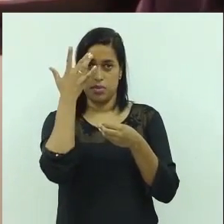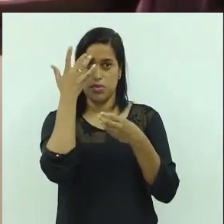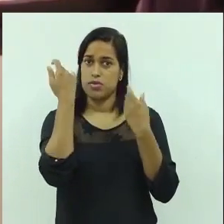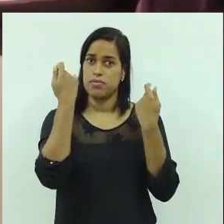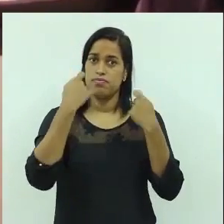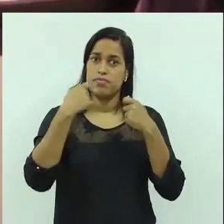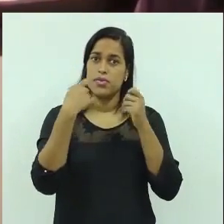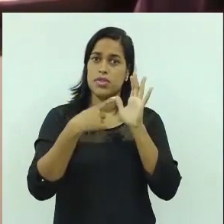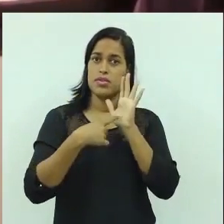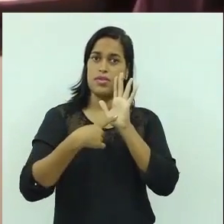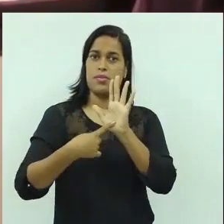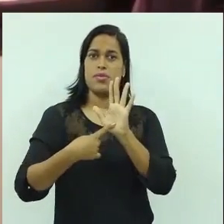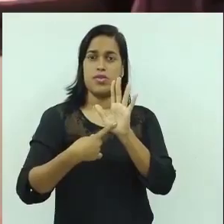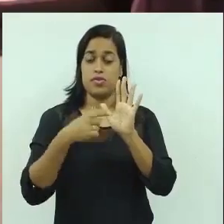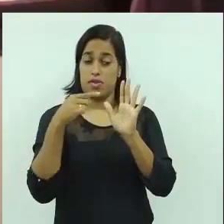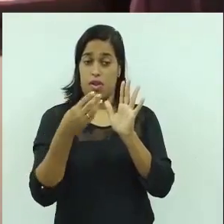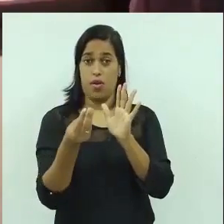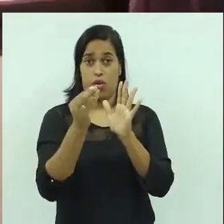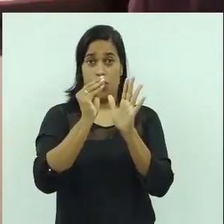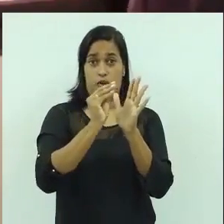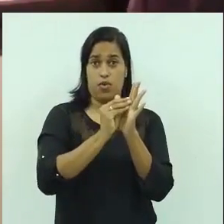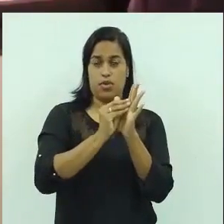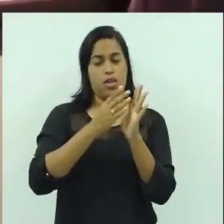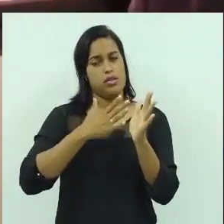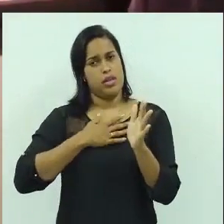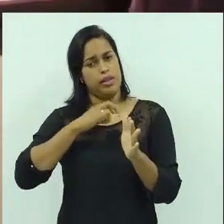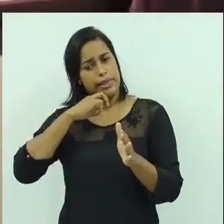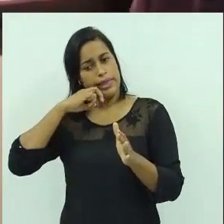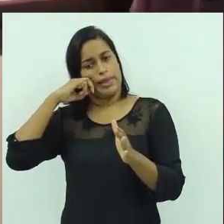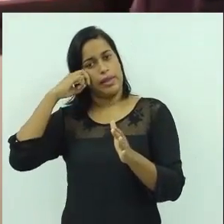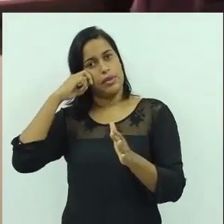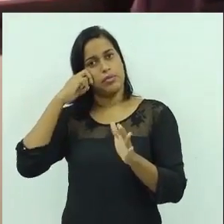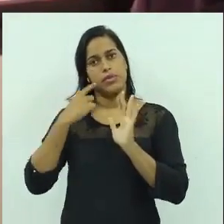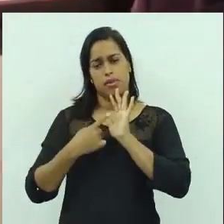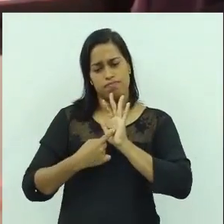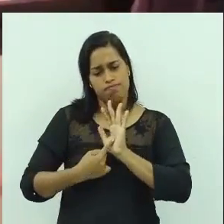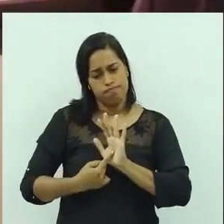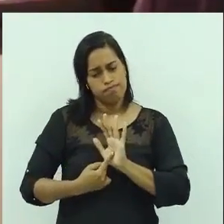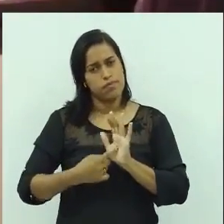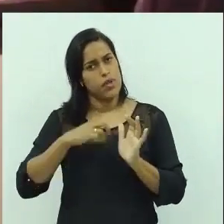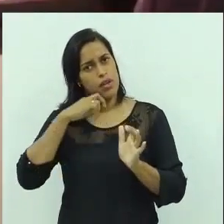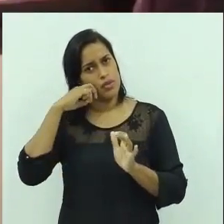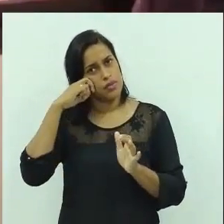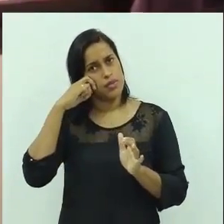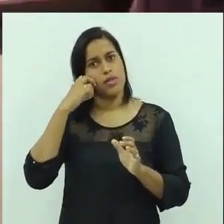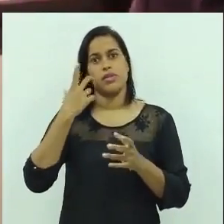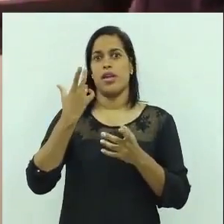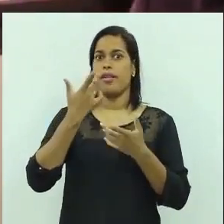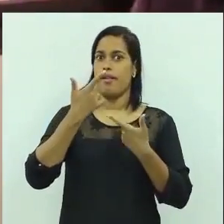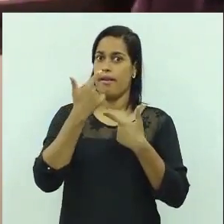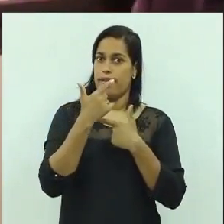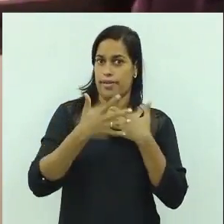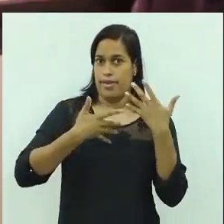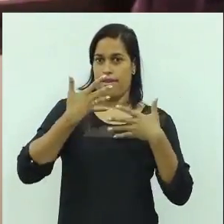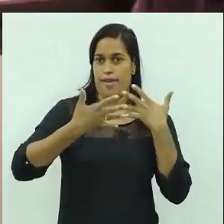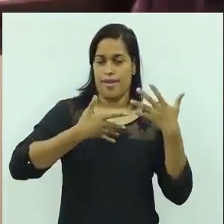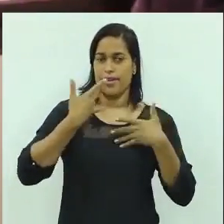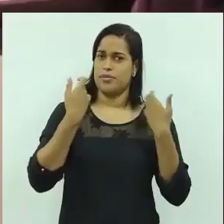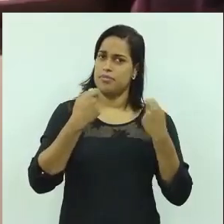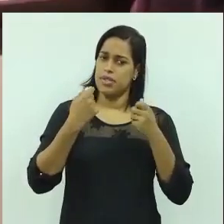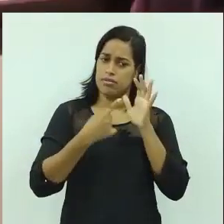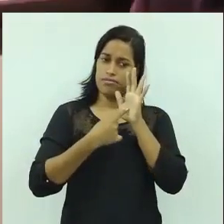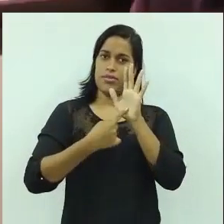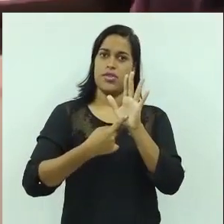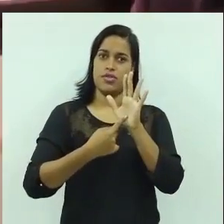deve realmente colocar ali naquele momento? Se ela é tímida, ela deve colocar-se como tímida mesmo. Se ela é extrovertida, ela deve colocar como